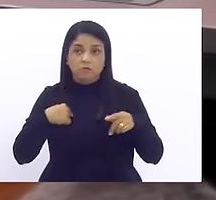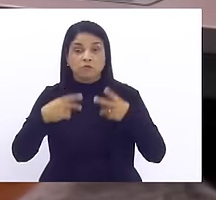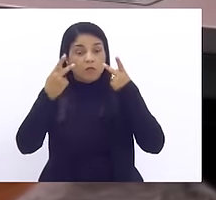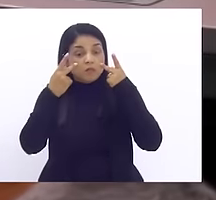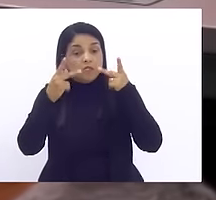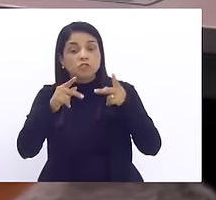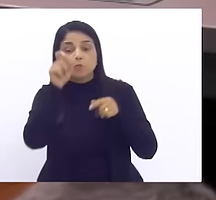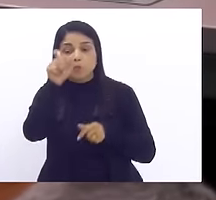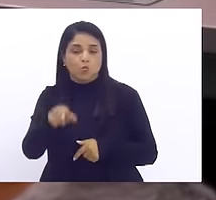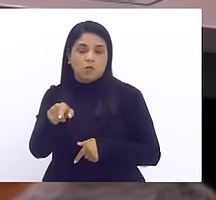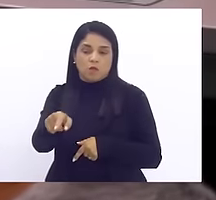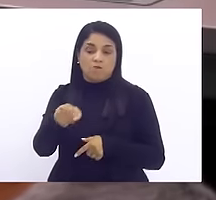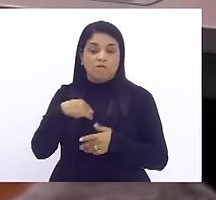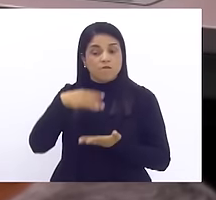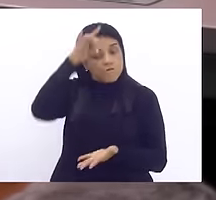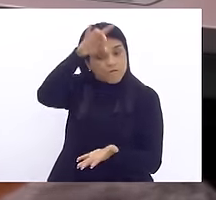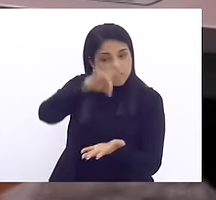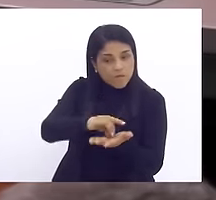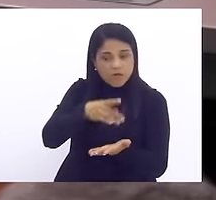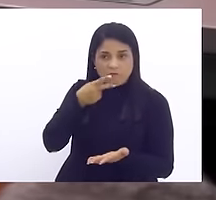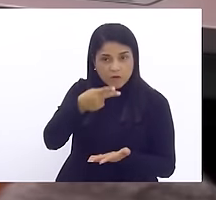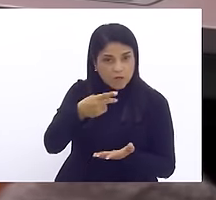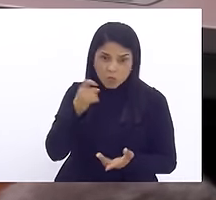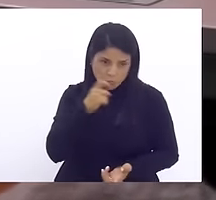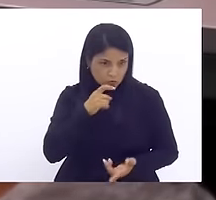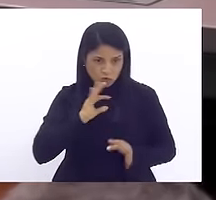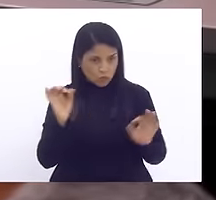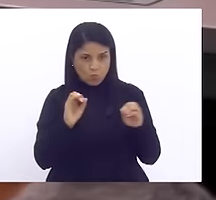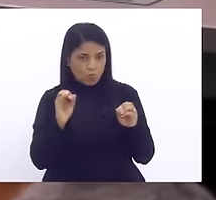tem obrigação de falar a verdade